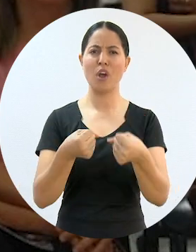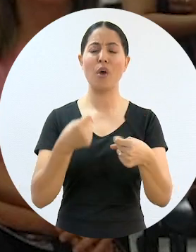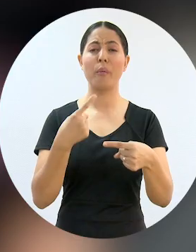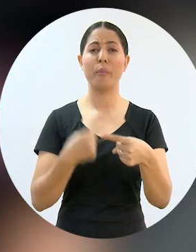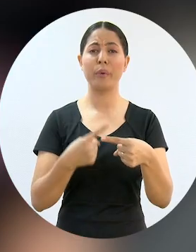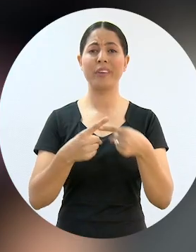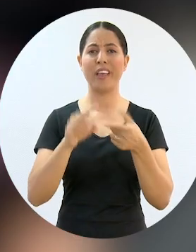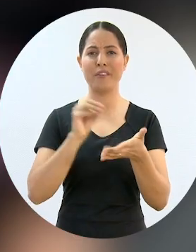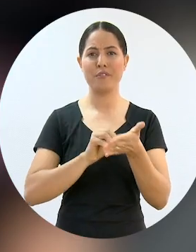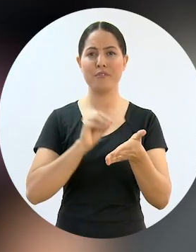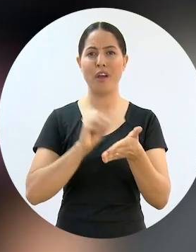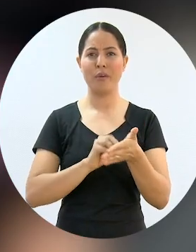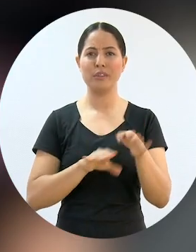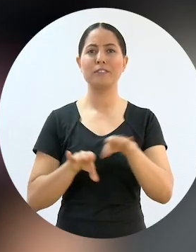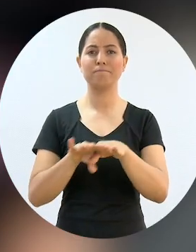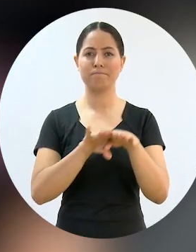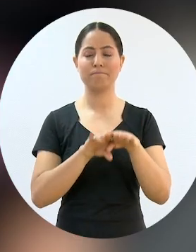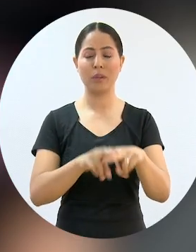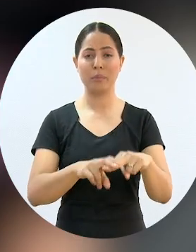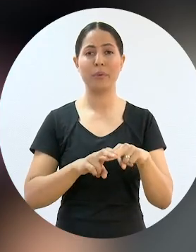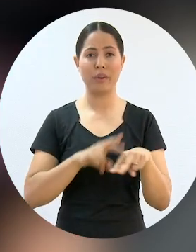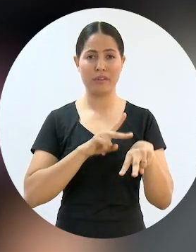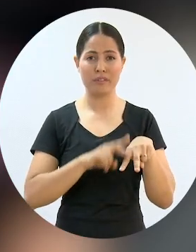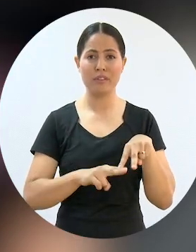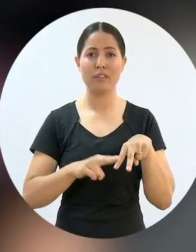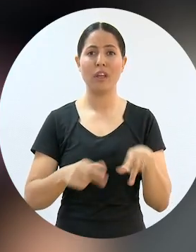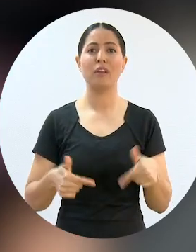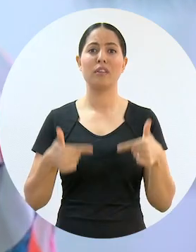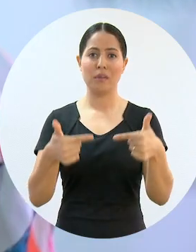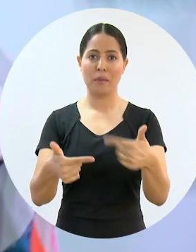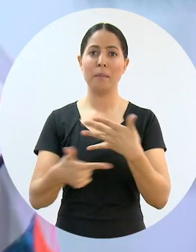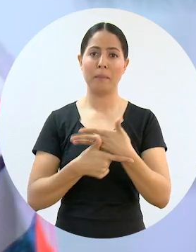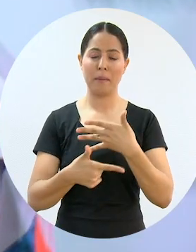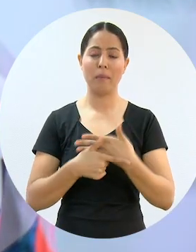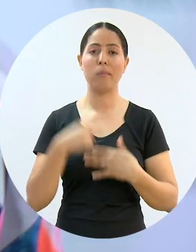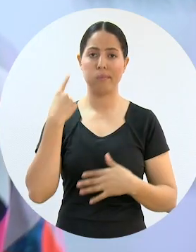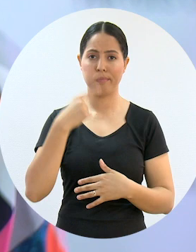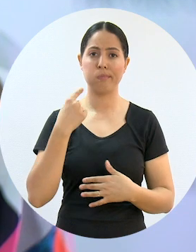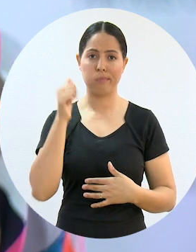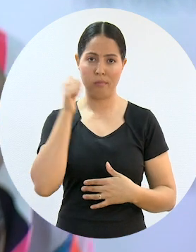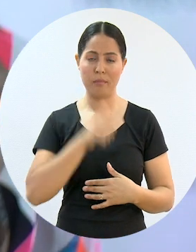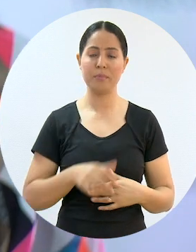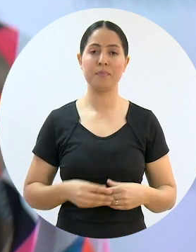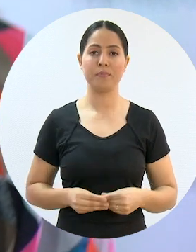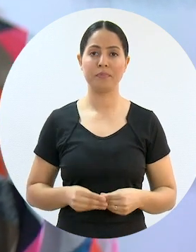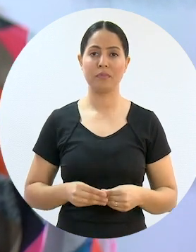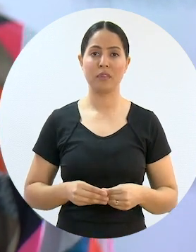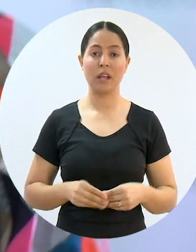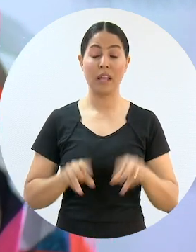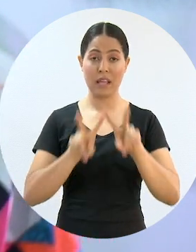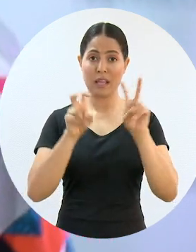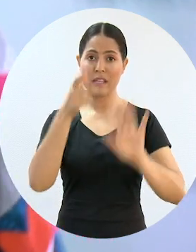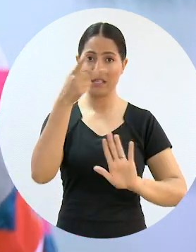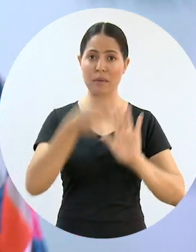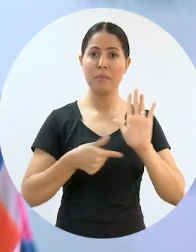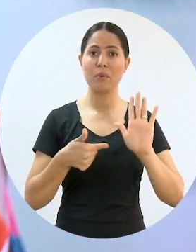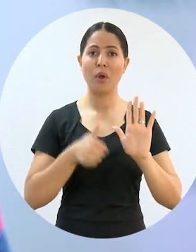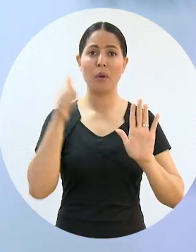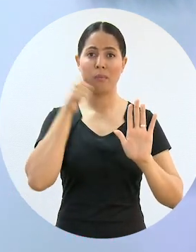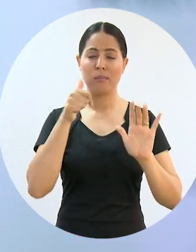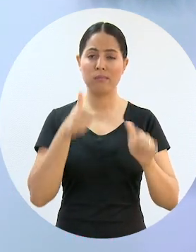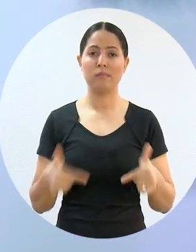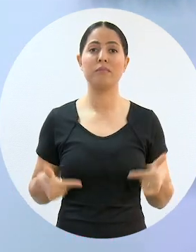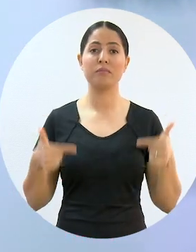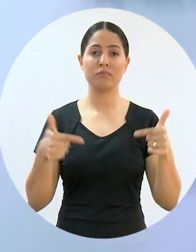enfrentamento das desigualdades de gênero no exercício da profissão. O projeto Comissão da Mulher Itinerante é um projeto